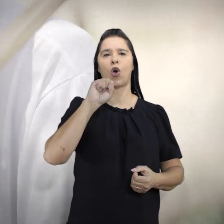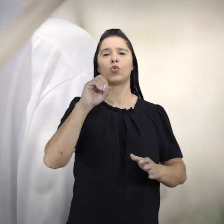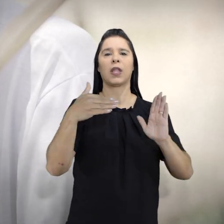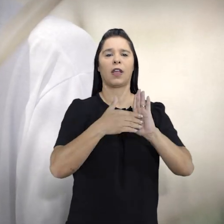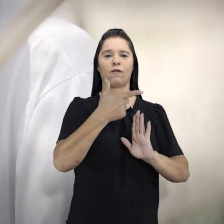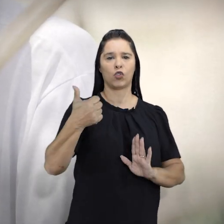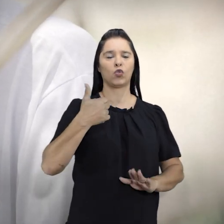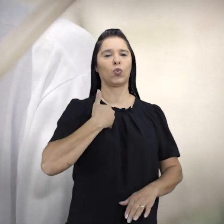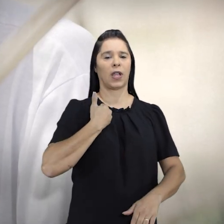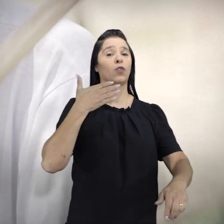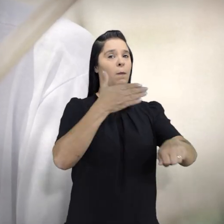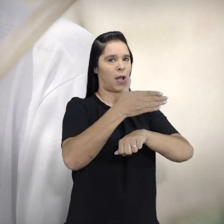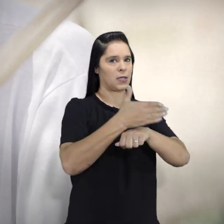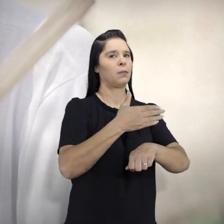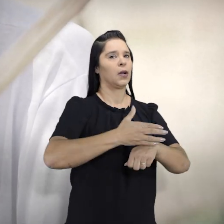anos. Depois